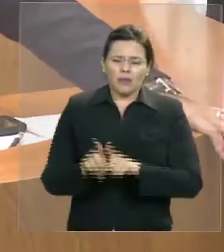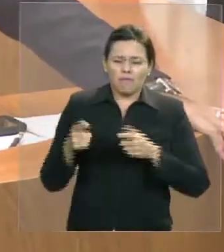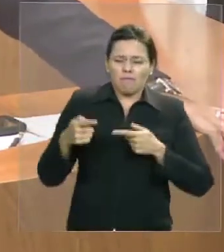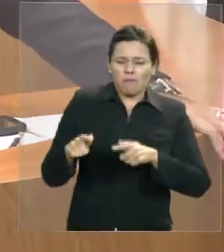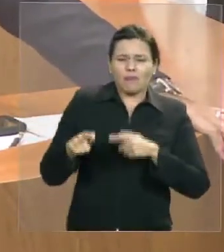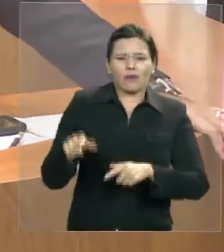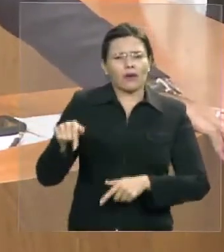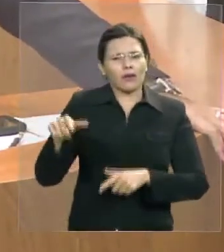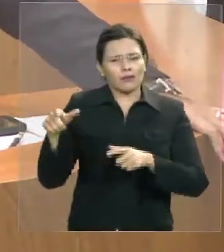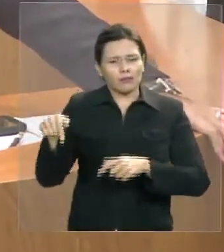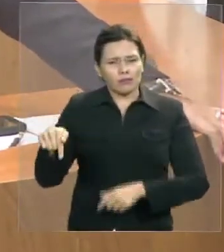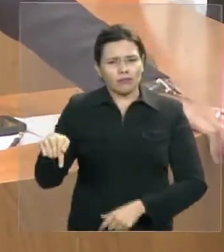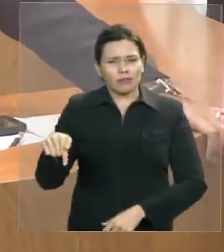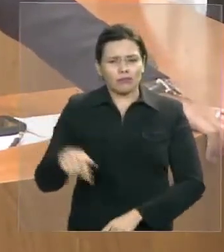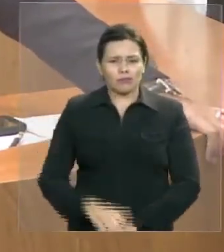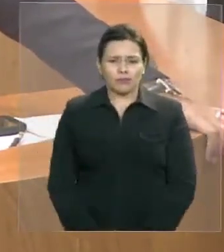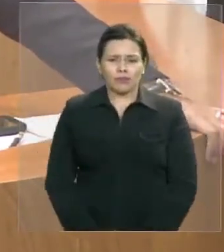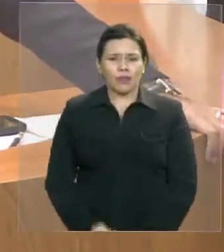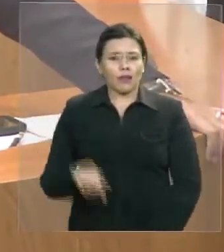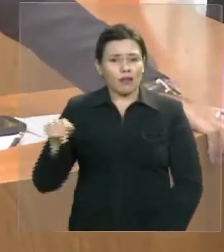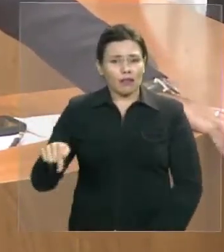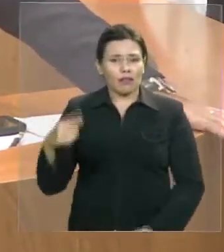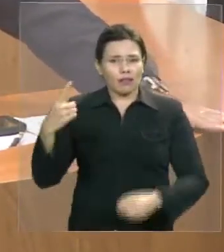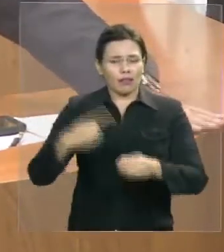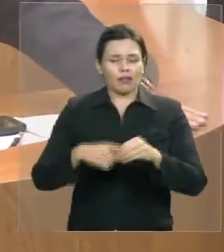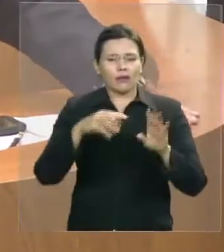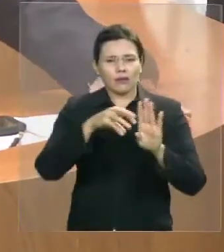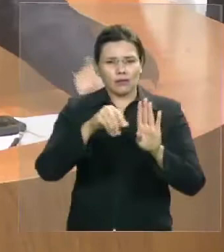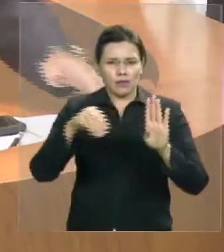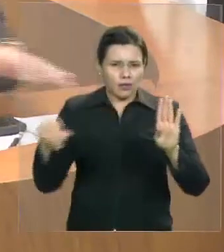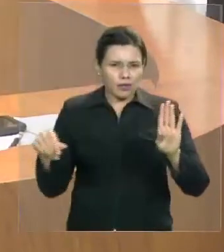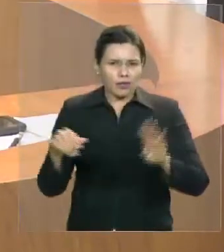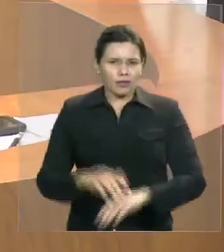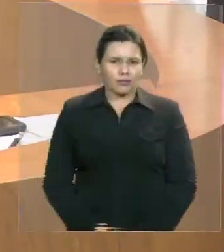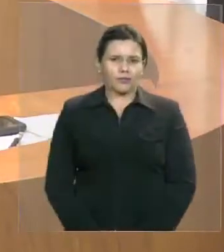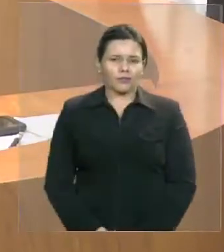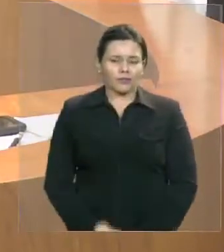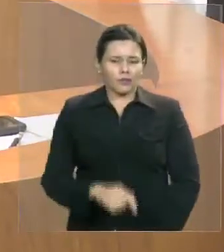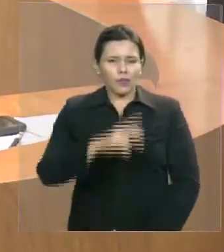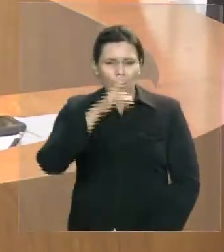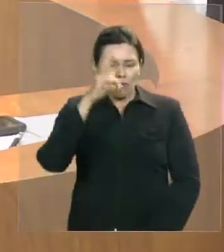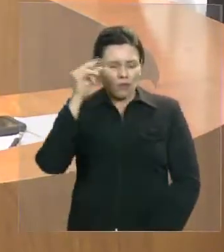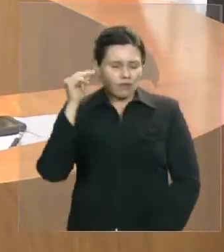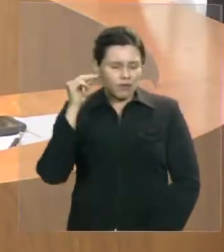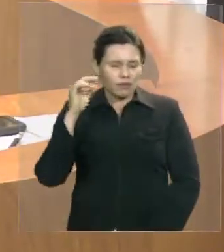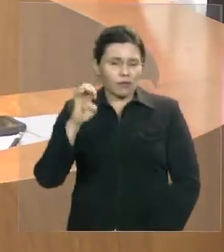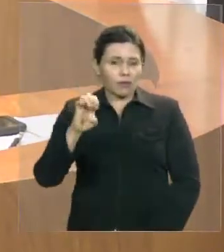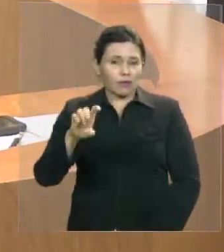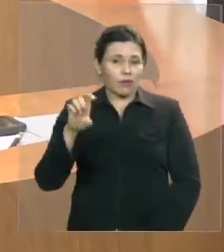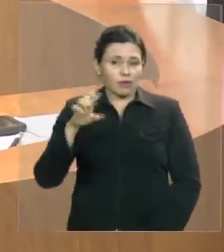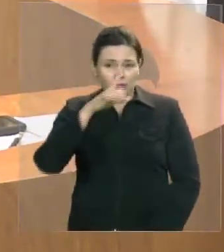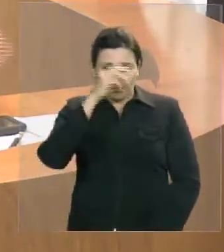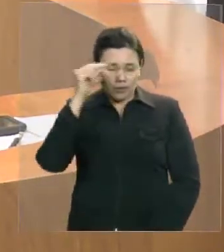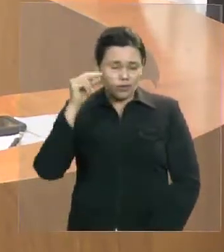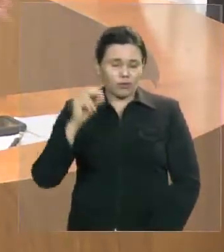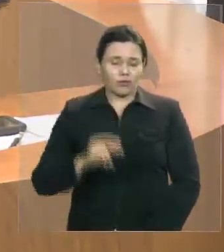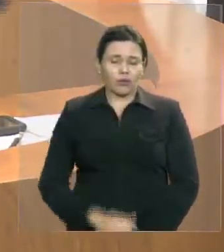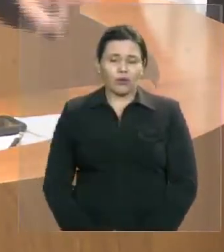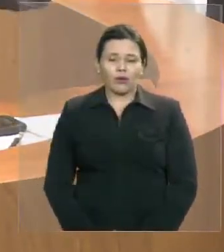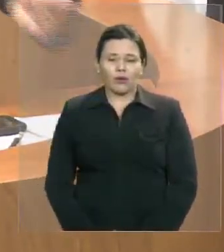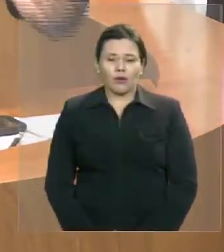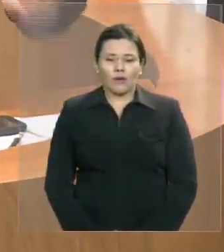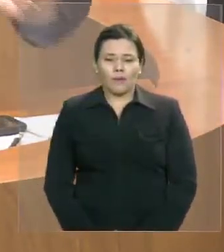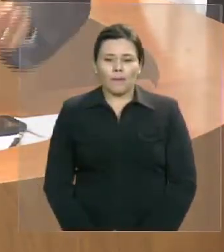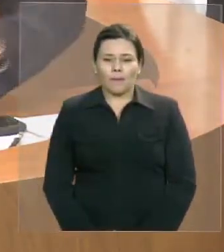lá no município de Barreirinhas? Ora, meus amigos, por quê? Porque o candidato